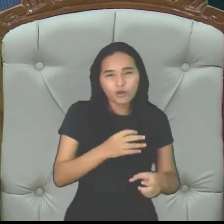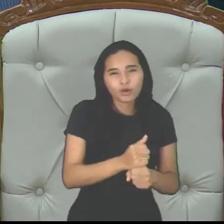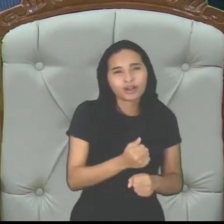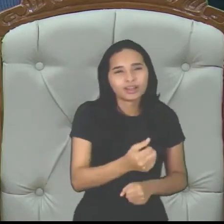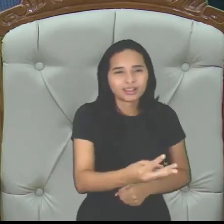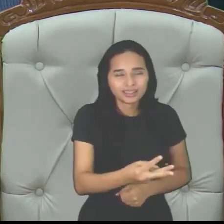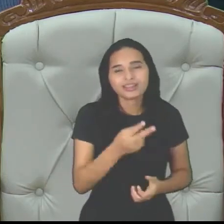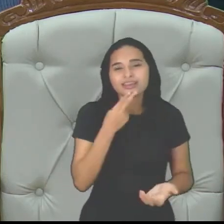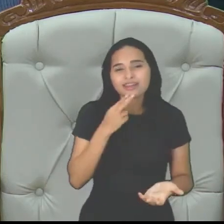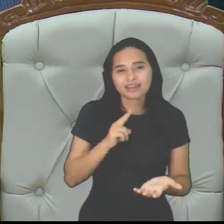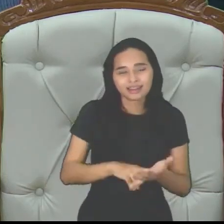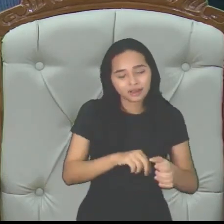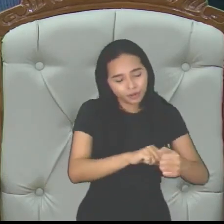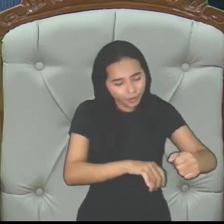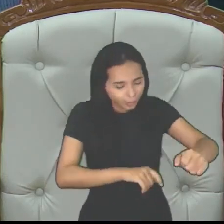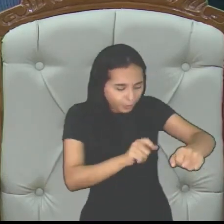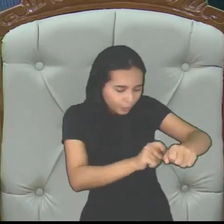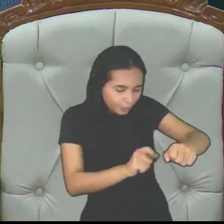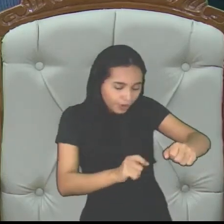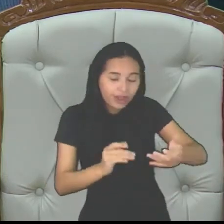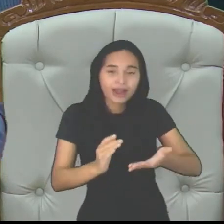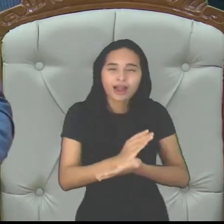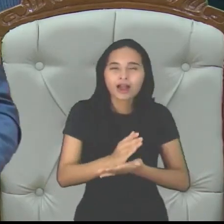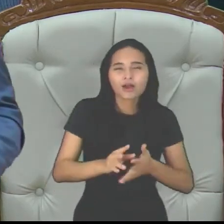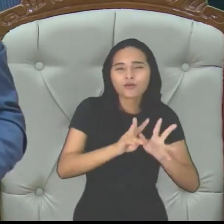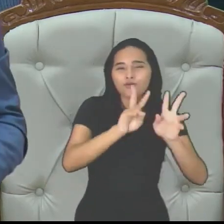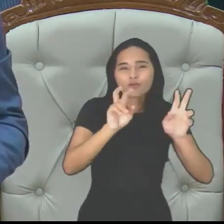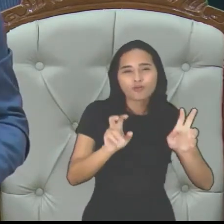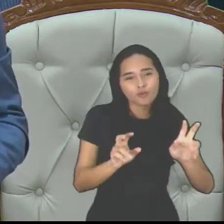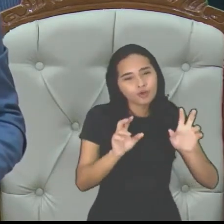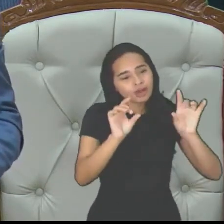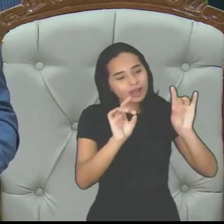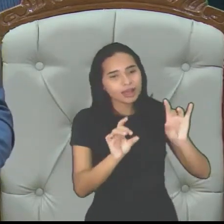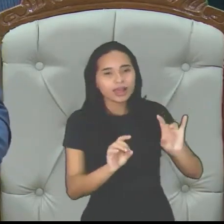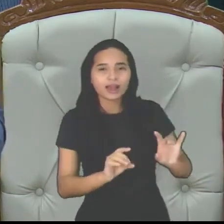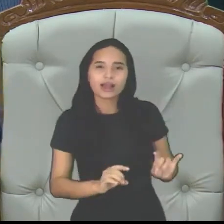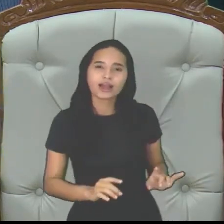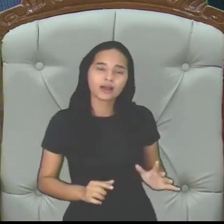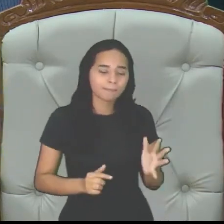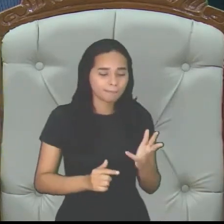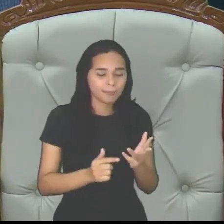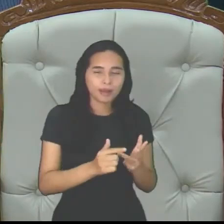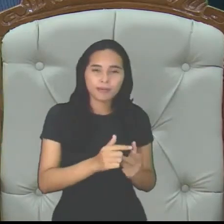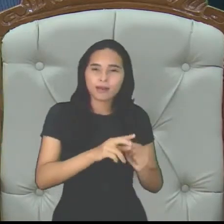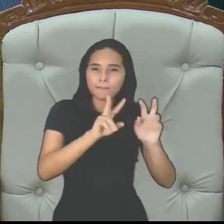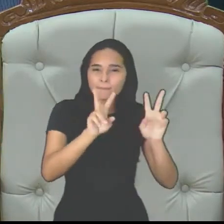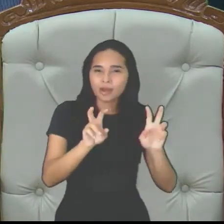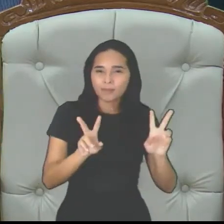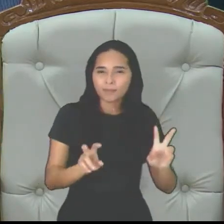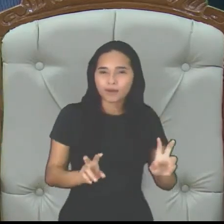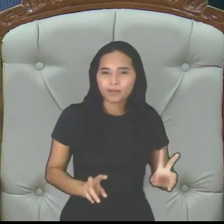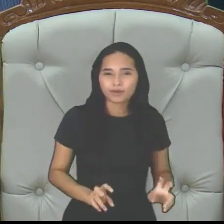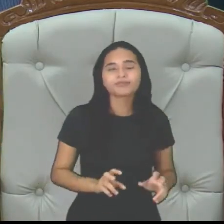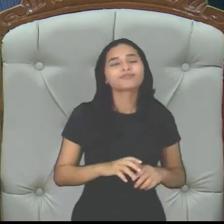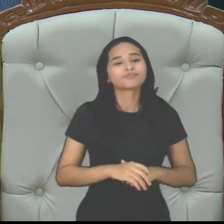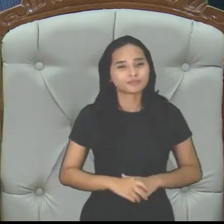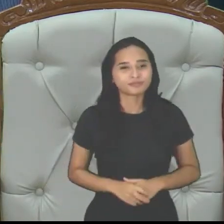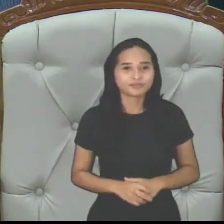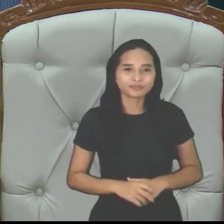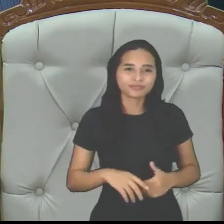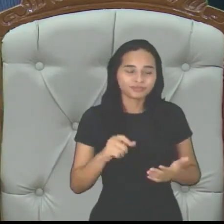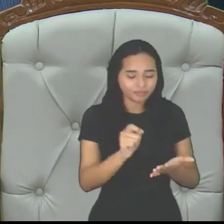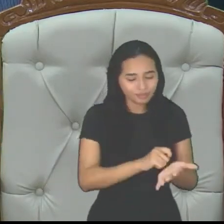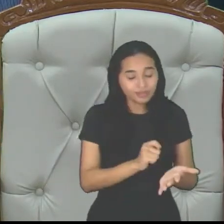falamos aqui, específicas, com temas apropriados para determinados assuntos. Ele escreve